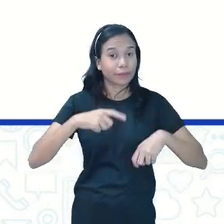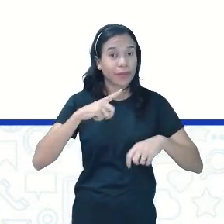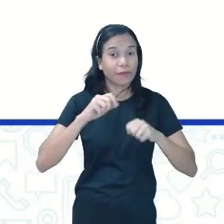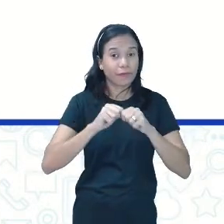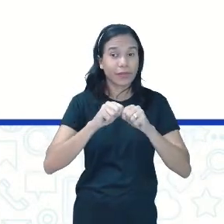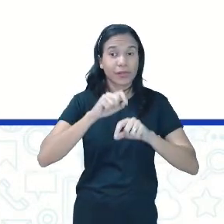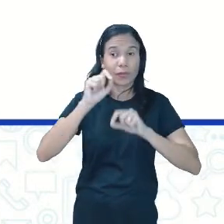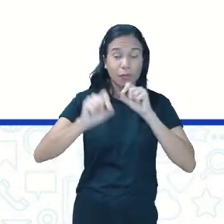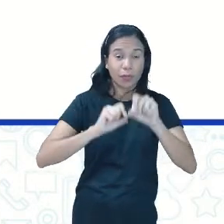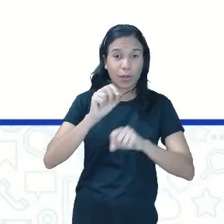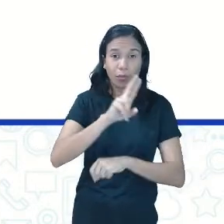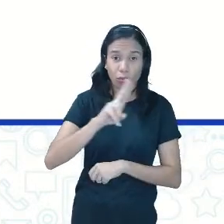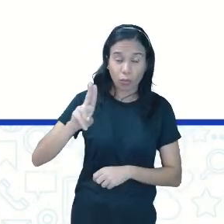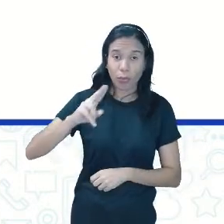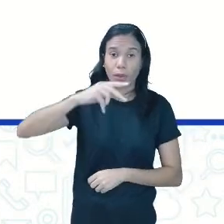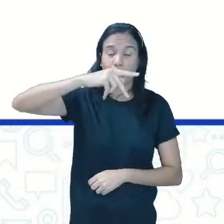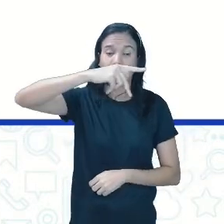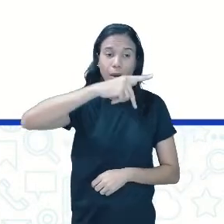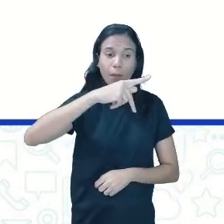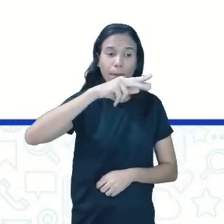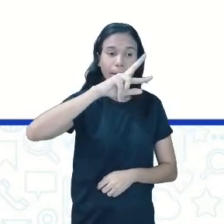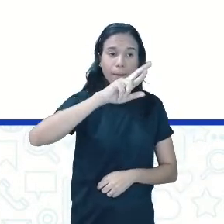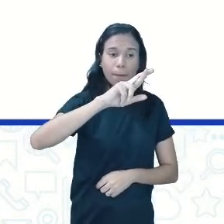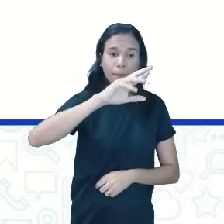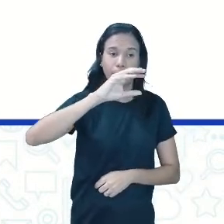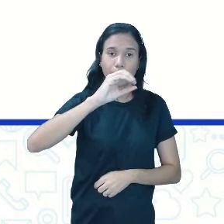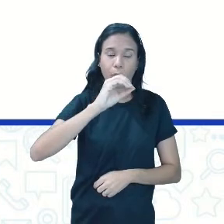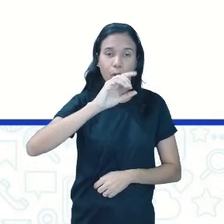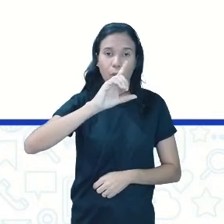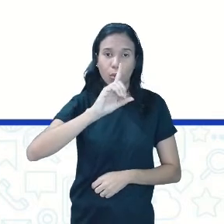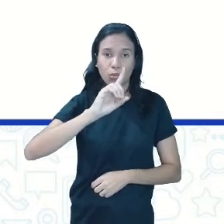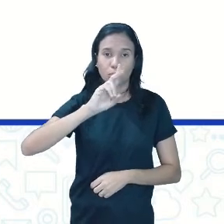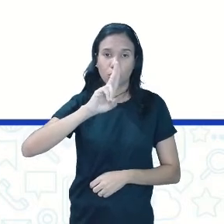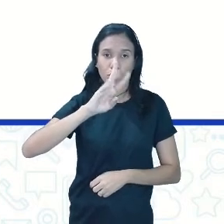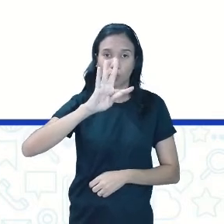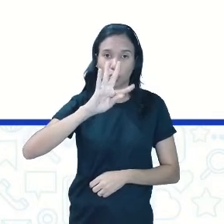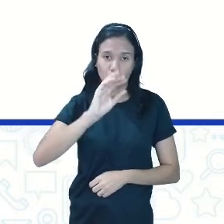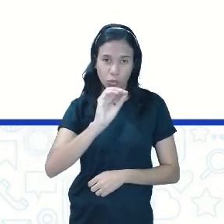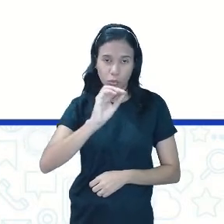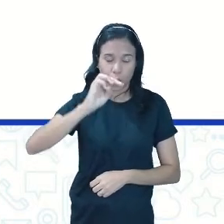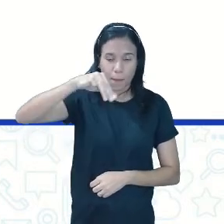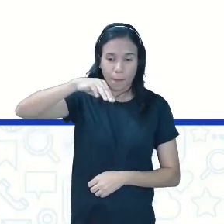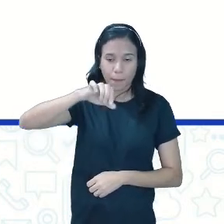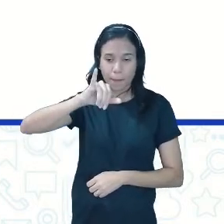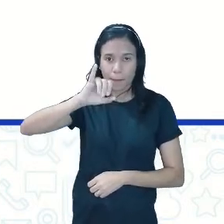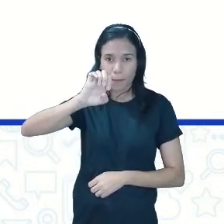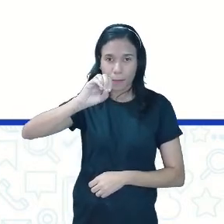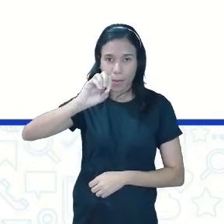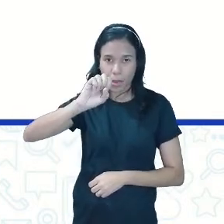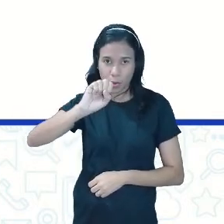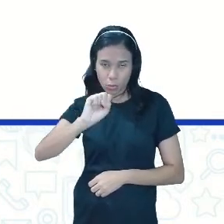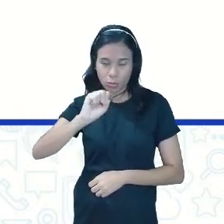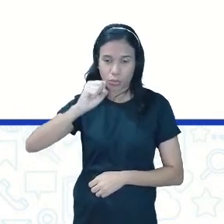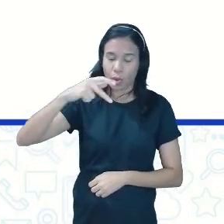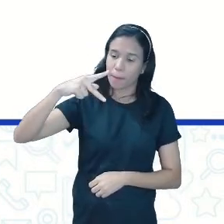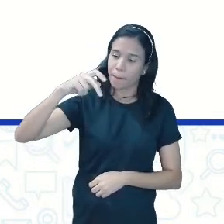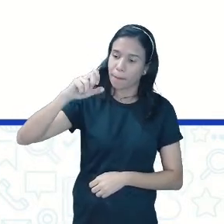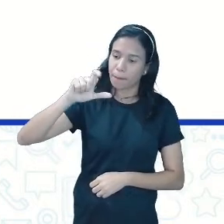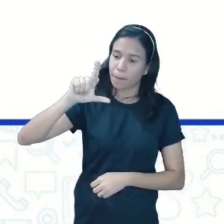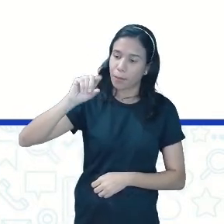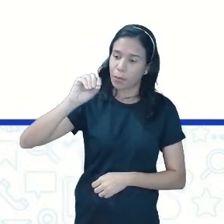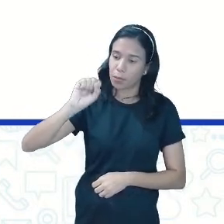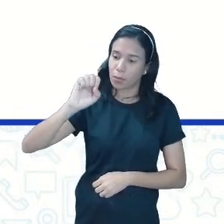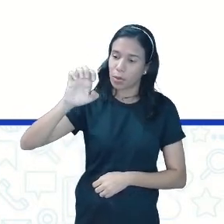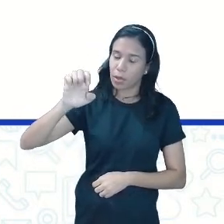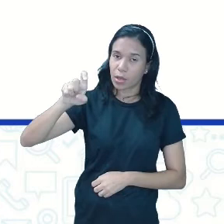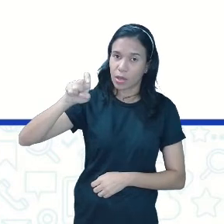gente chama de produto dos meios pelos extremos, certo? É o famoso meio pelos extremos.